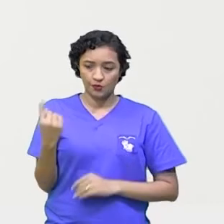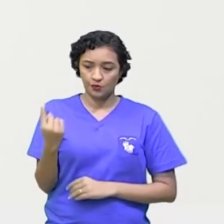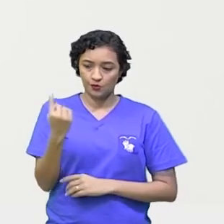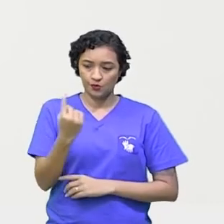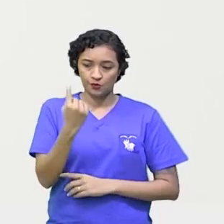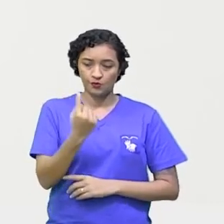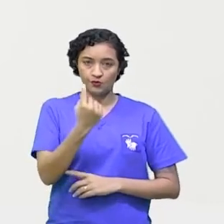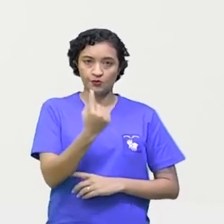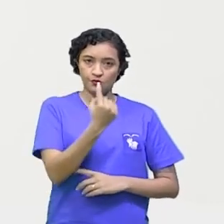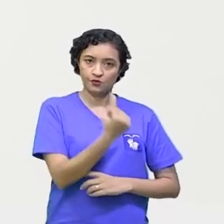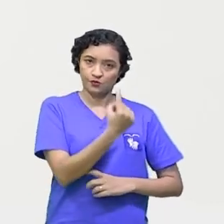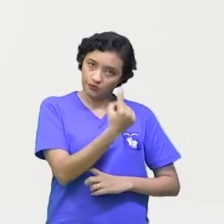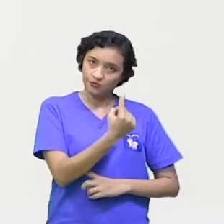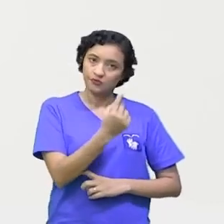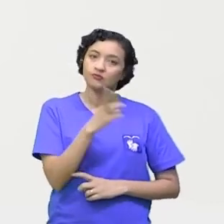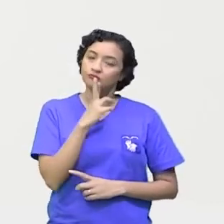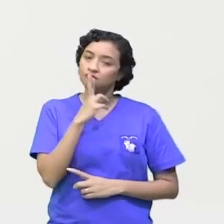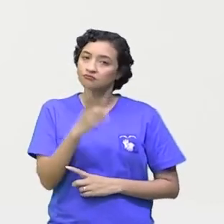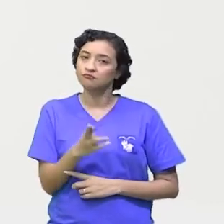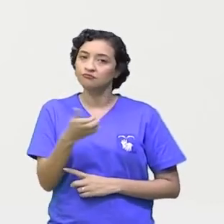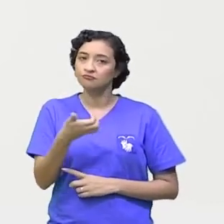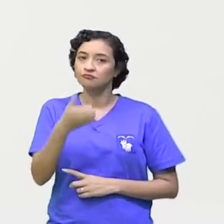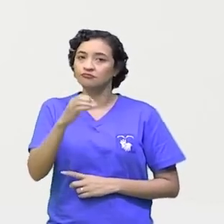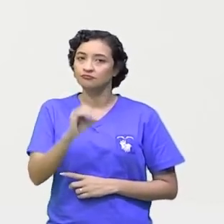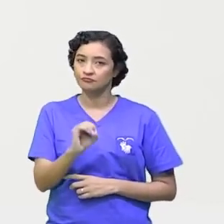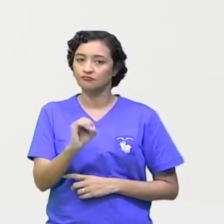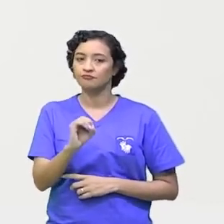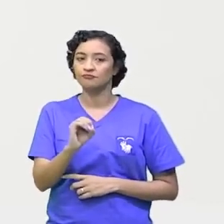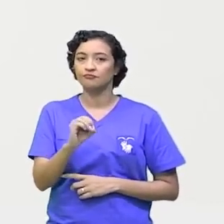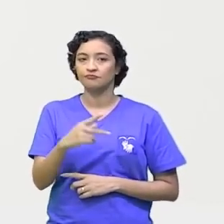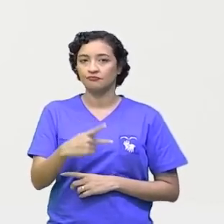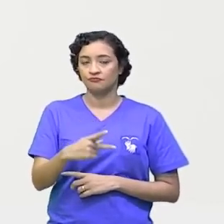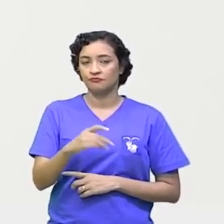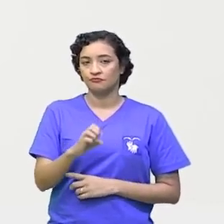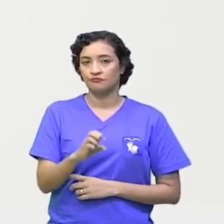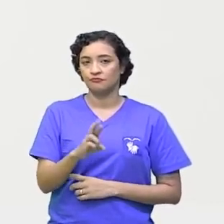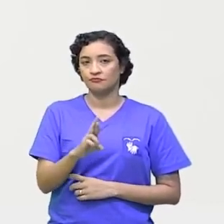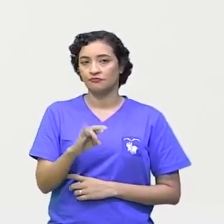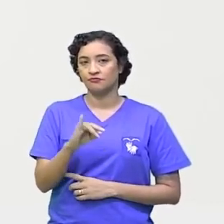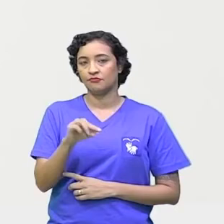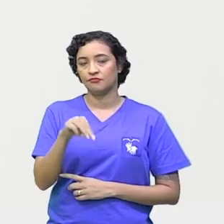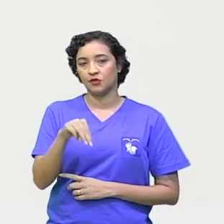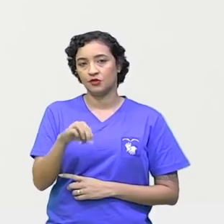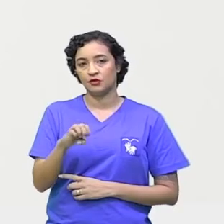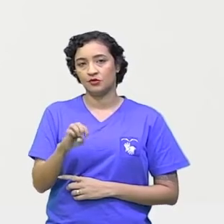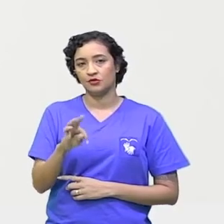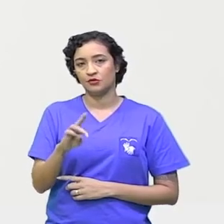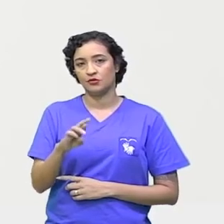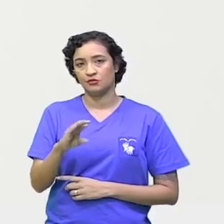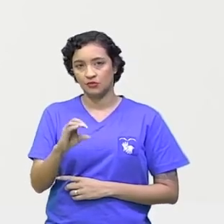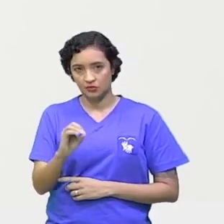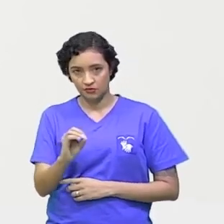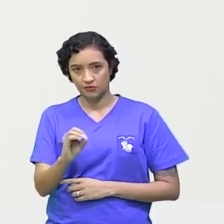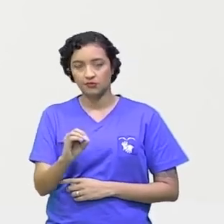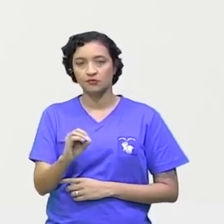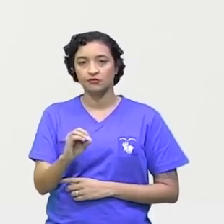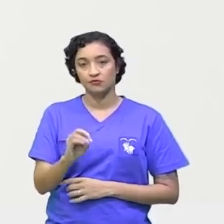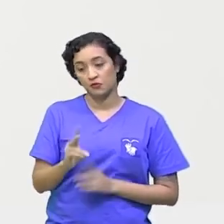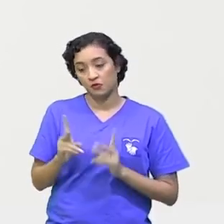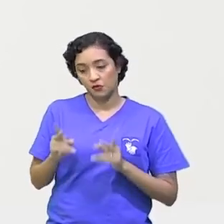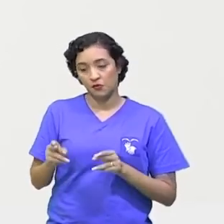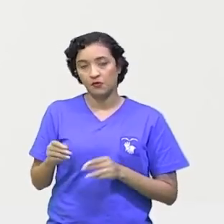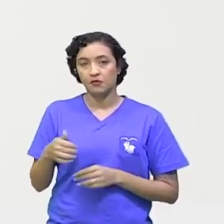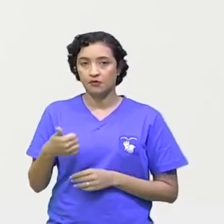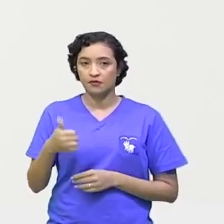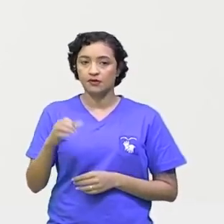se você poderia contar, né? Olha aí, ó. 1, 2, 3, 4, 5, 6,